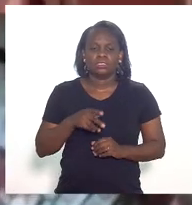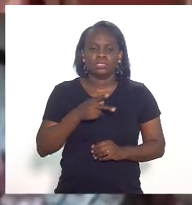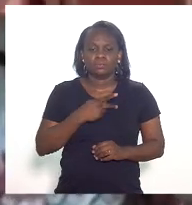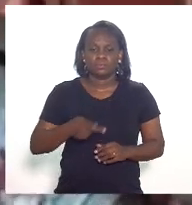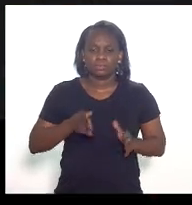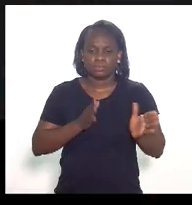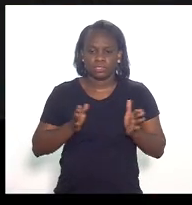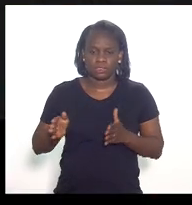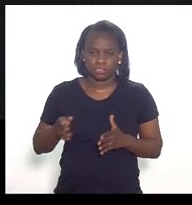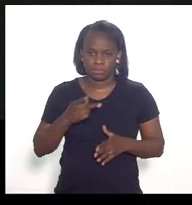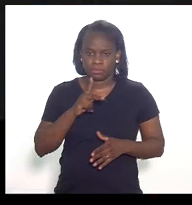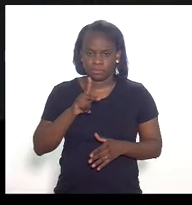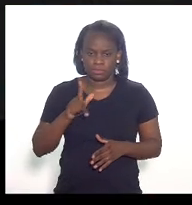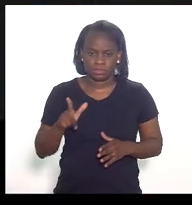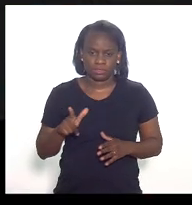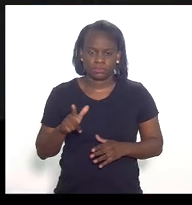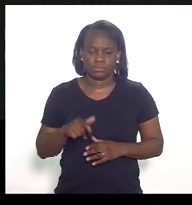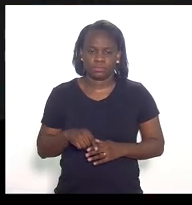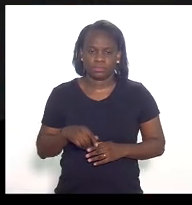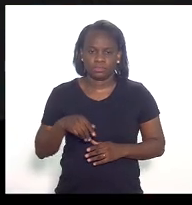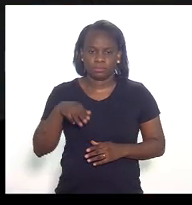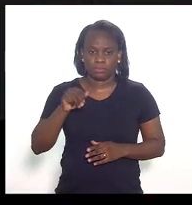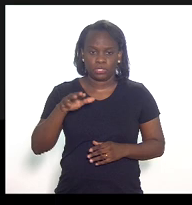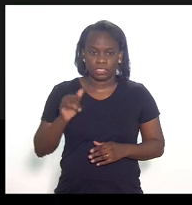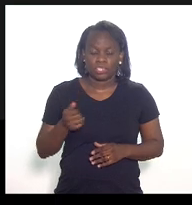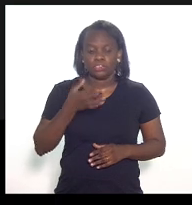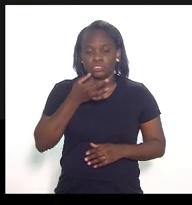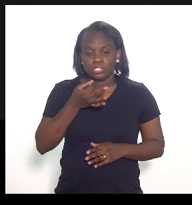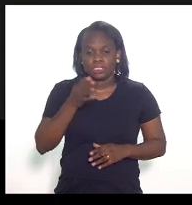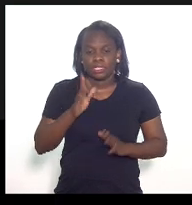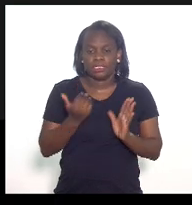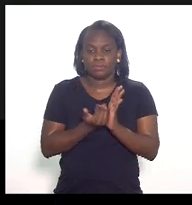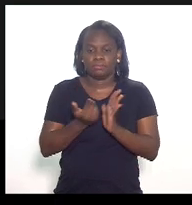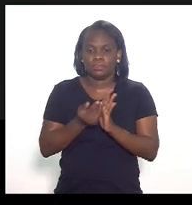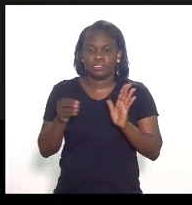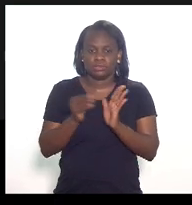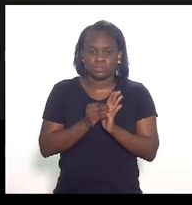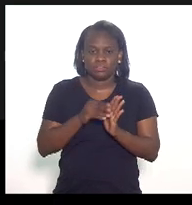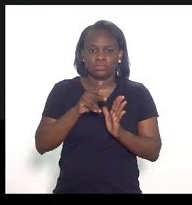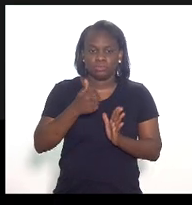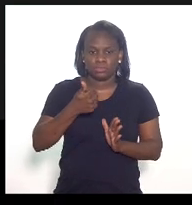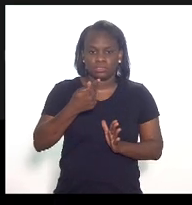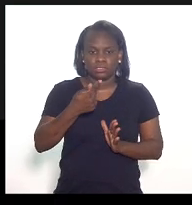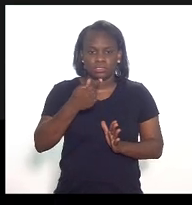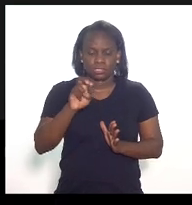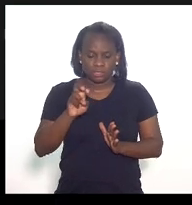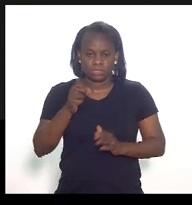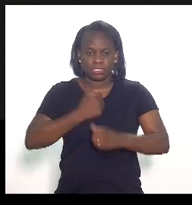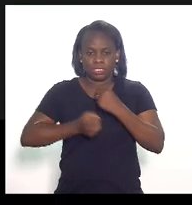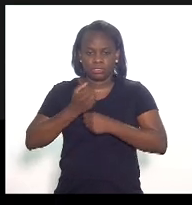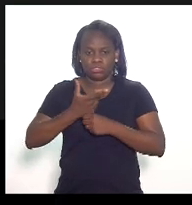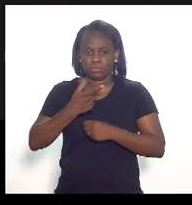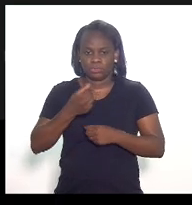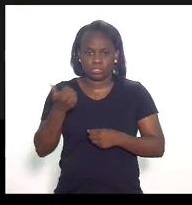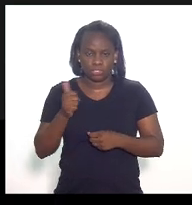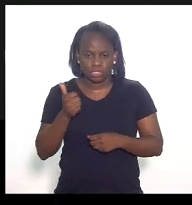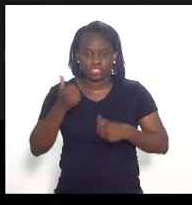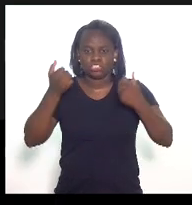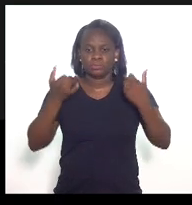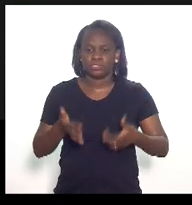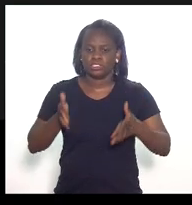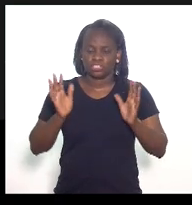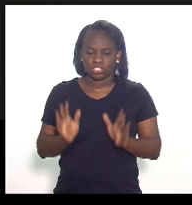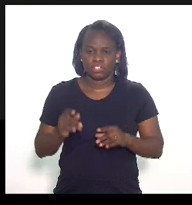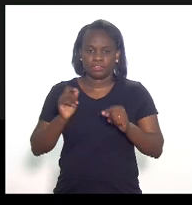nesse projeto. Deputada Mônica. A minha sugestão é a anexação ao projeto 175 de 2011, que já dispõe sobre